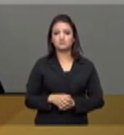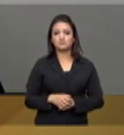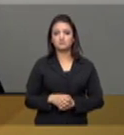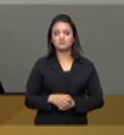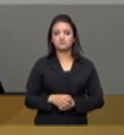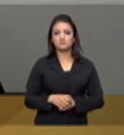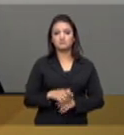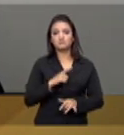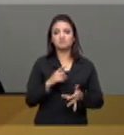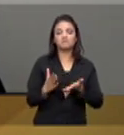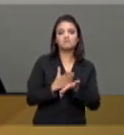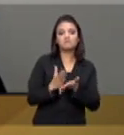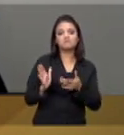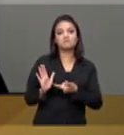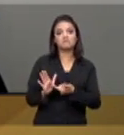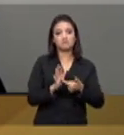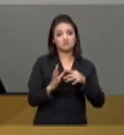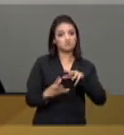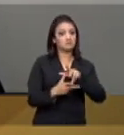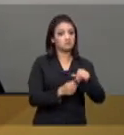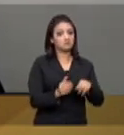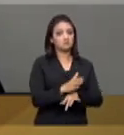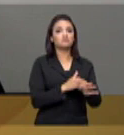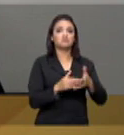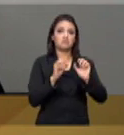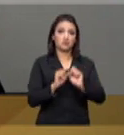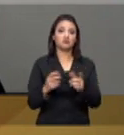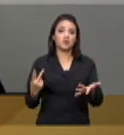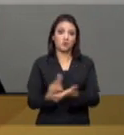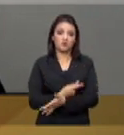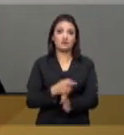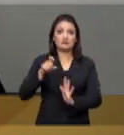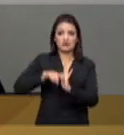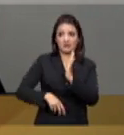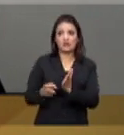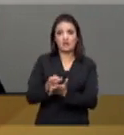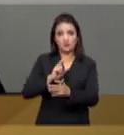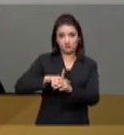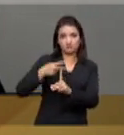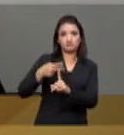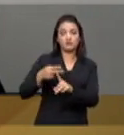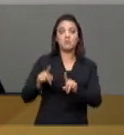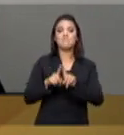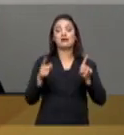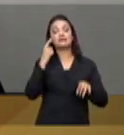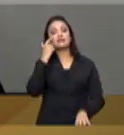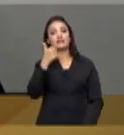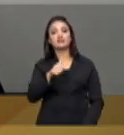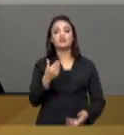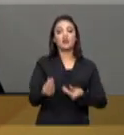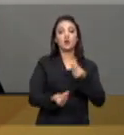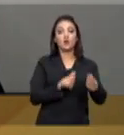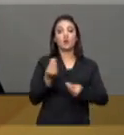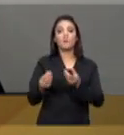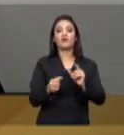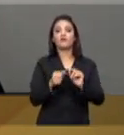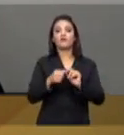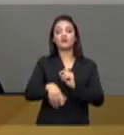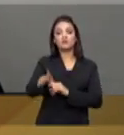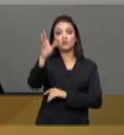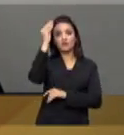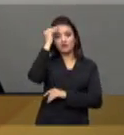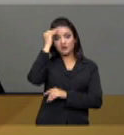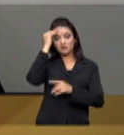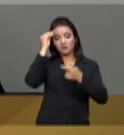onde se demonstra que no mundo inteiro é possível tributo sobre tributo. O que estamos analisando aqui é como se faz a exegese de uma